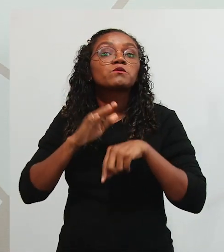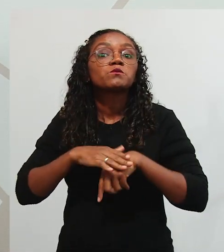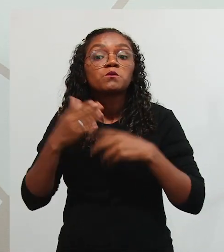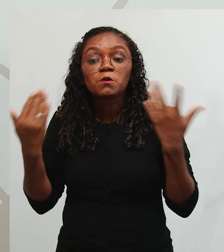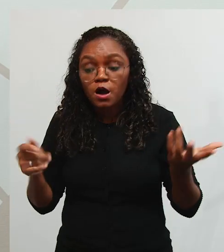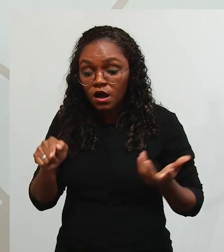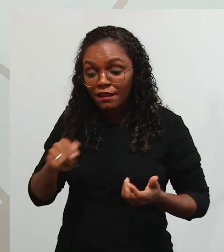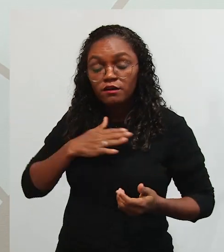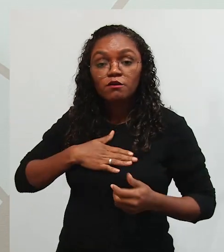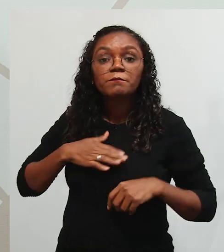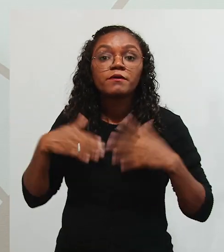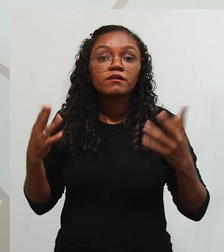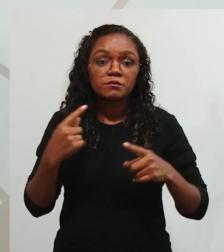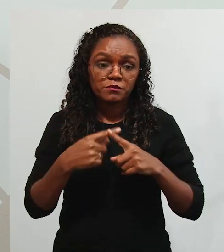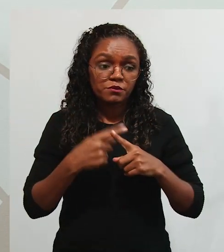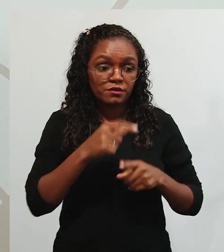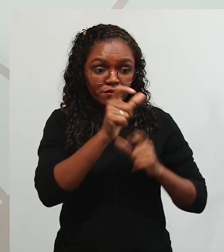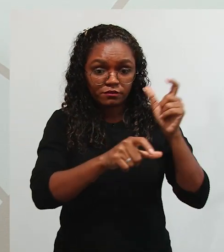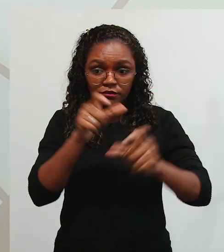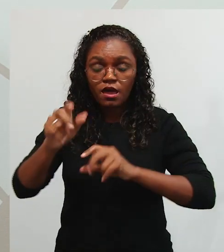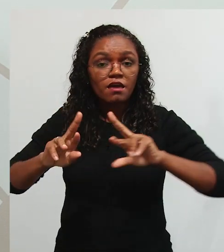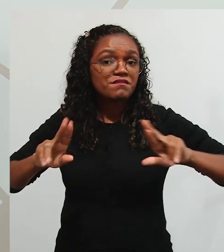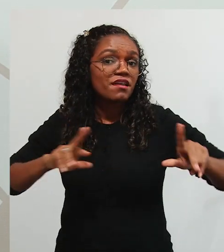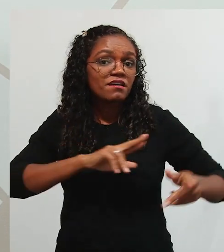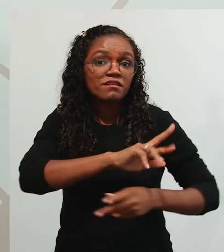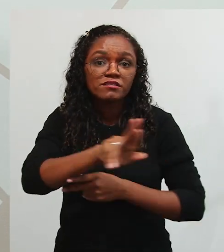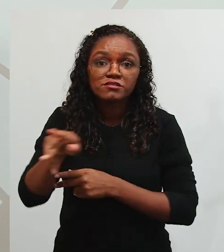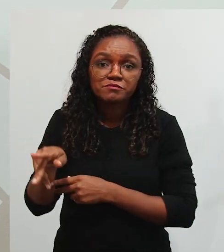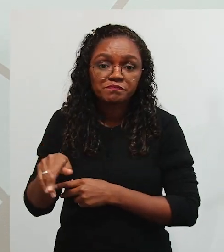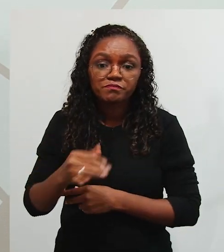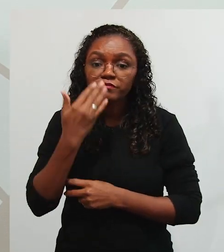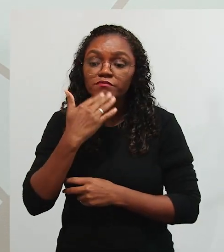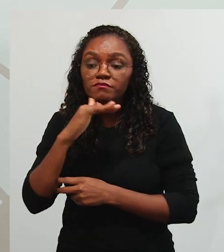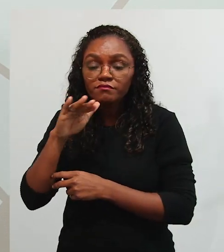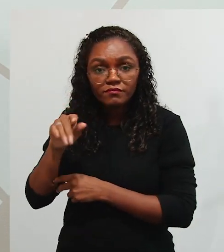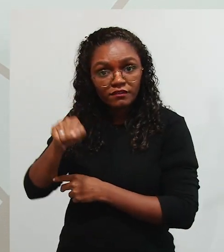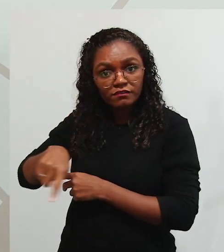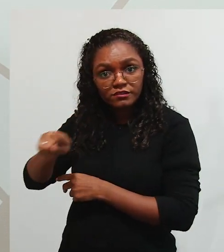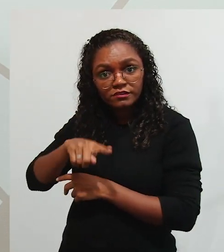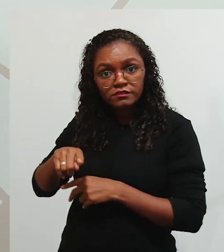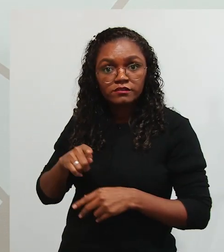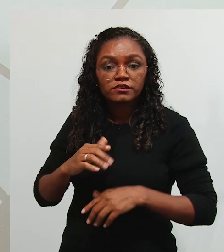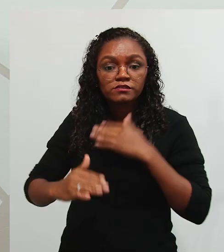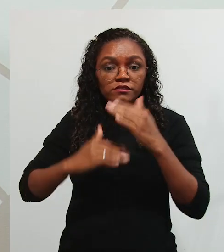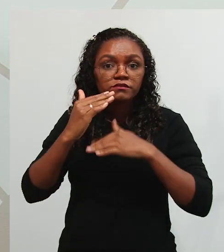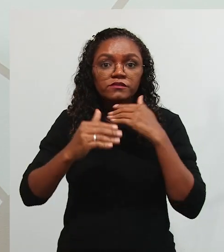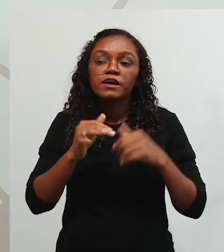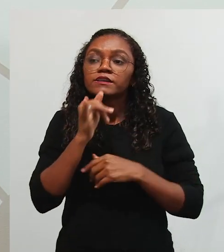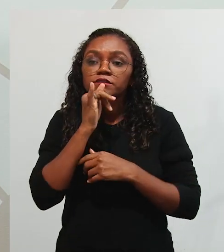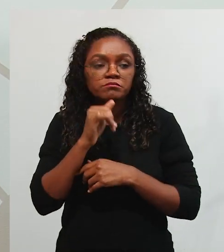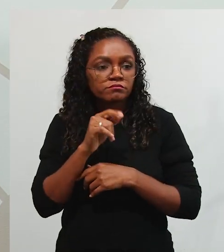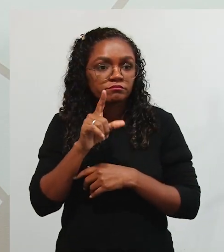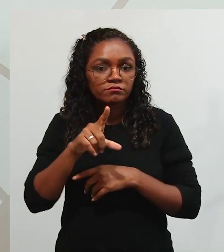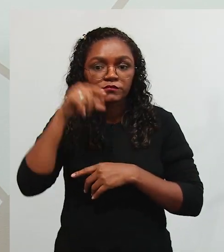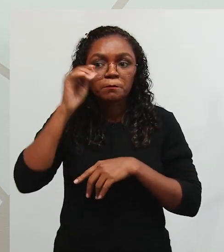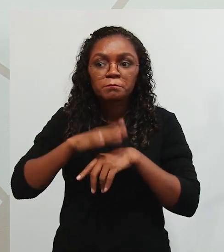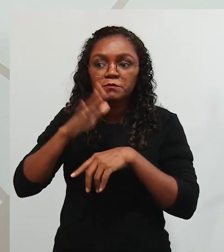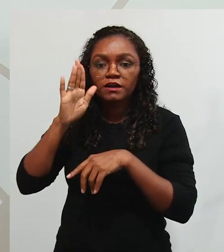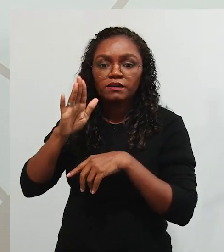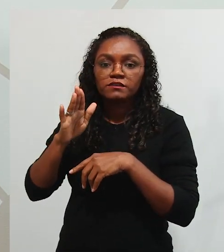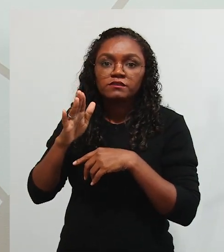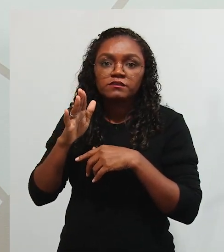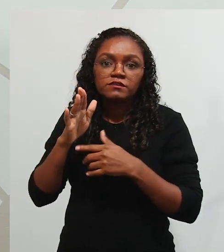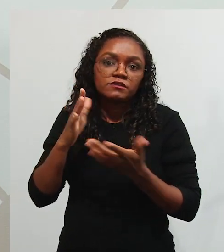os indivíduos são diferentes, né? As crianças elas vão acabar desenvolvendo preferências, então umas vão gostar mais